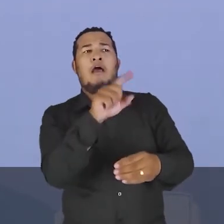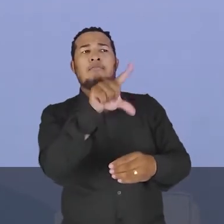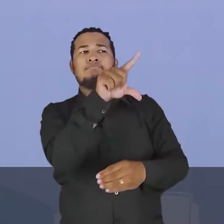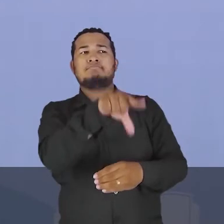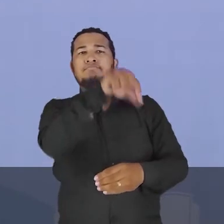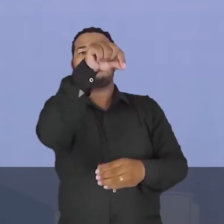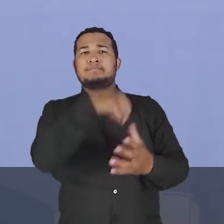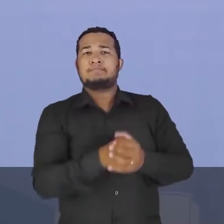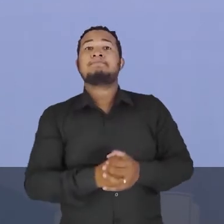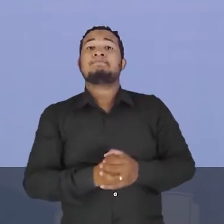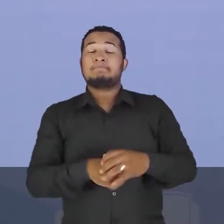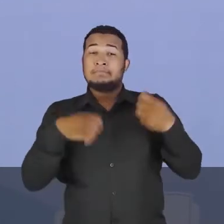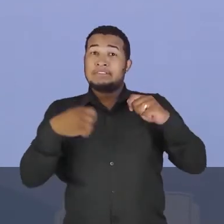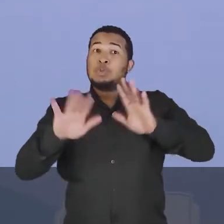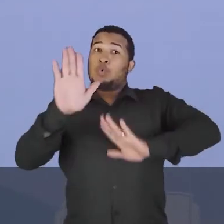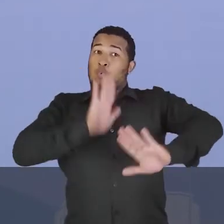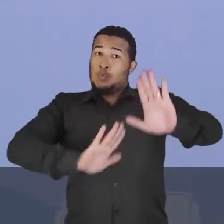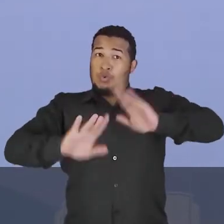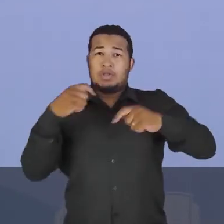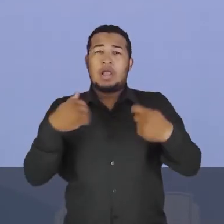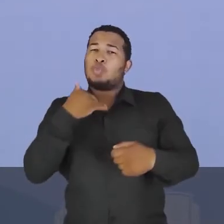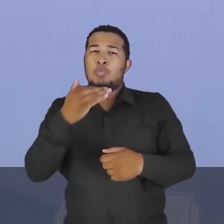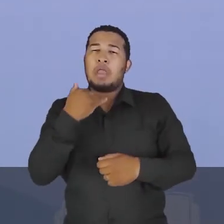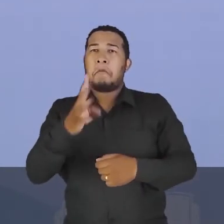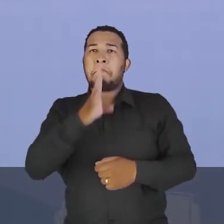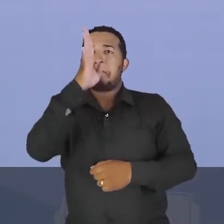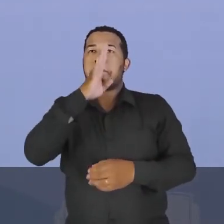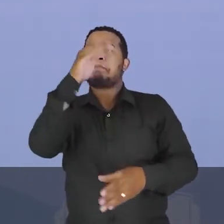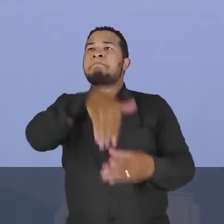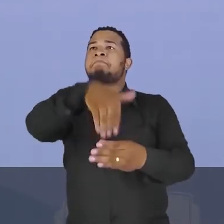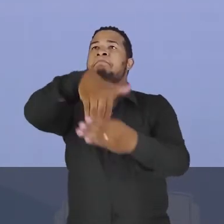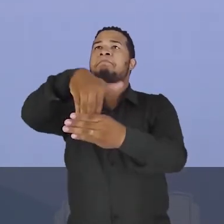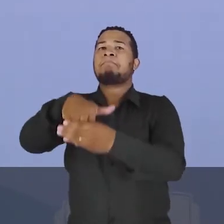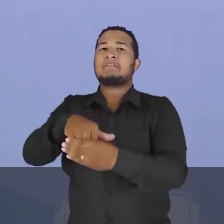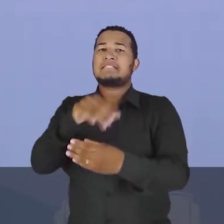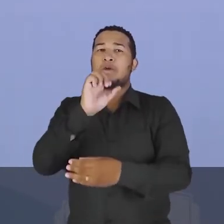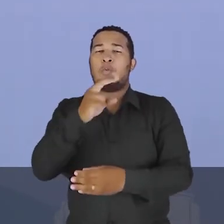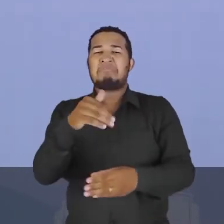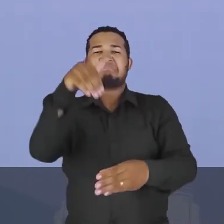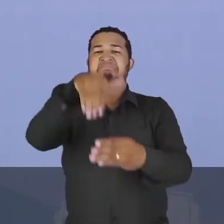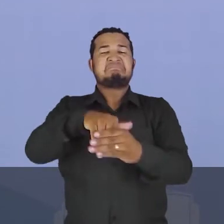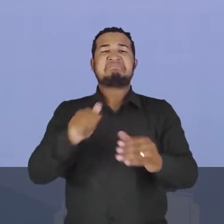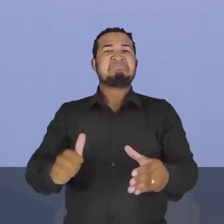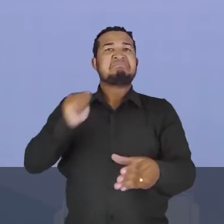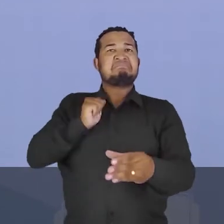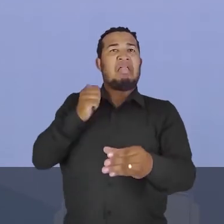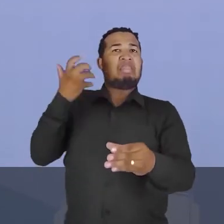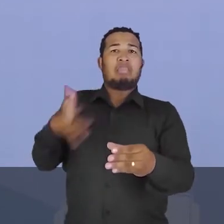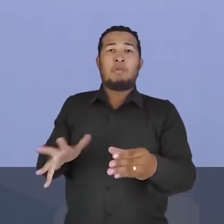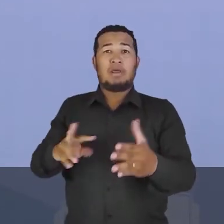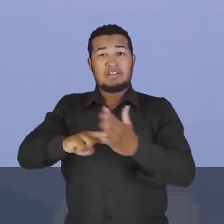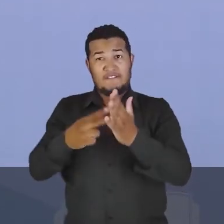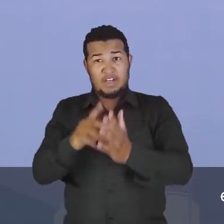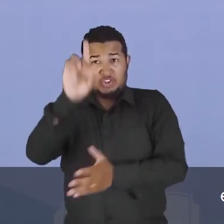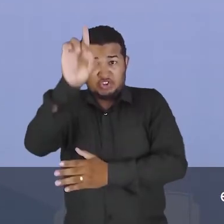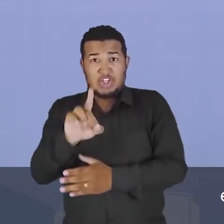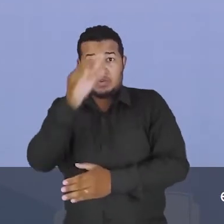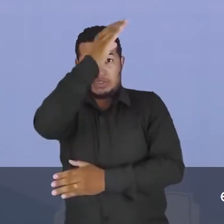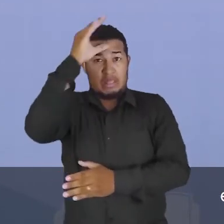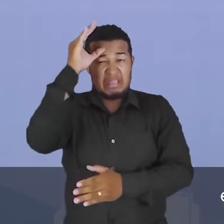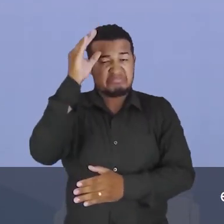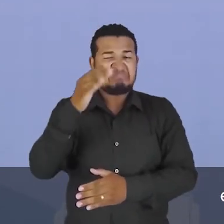ter muito cuidado. Não podemos eleger qualquer pessoa. Se a gente abre mão de votar, a gente está abrindo mão de um direito nosso de ser